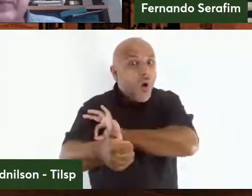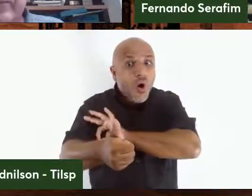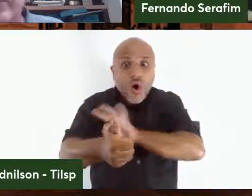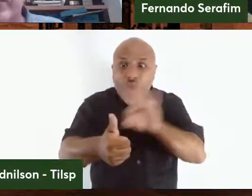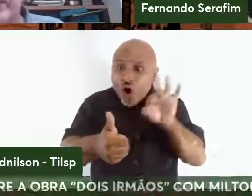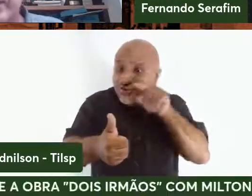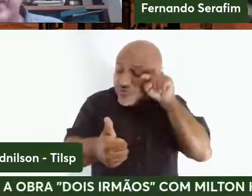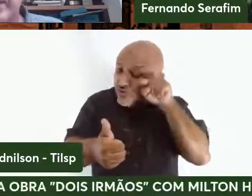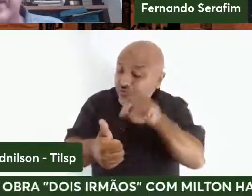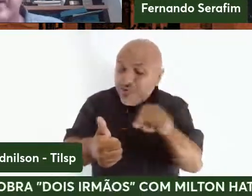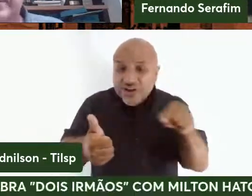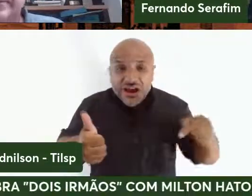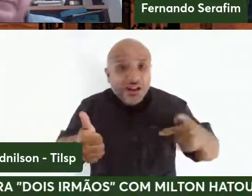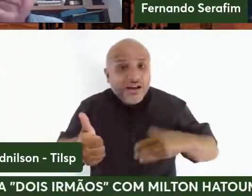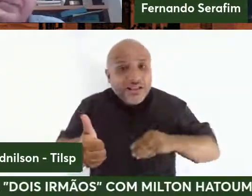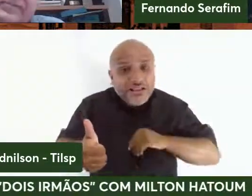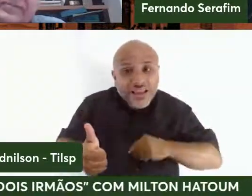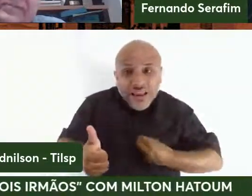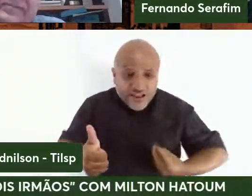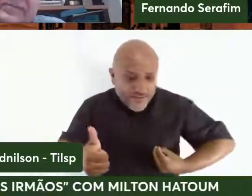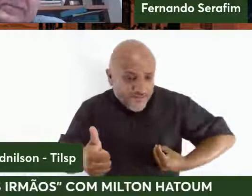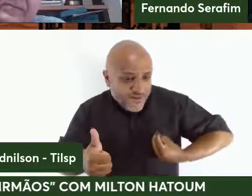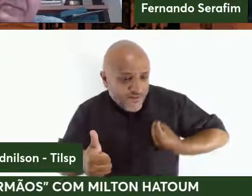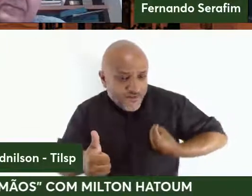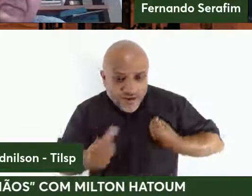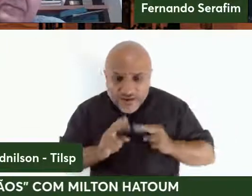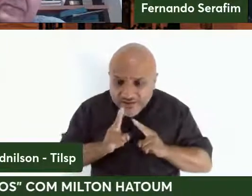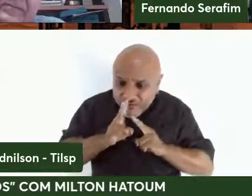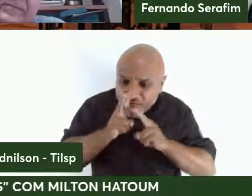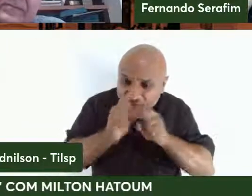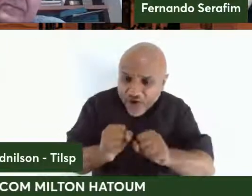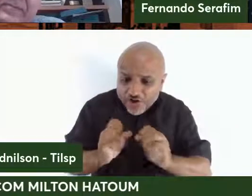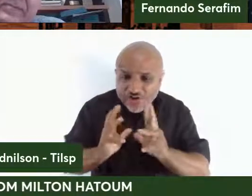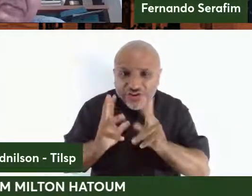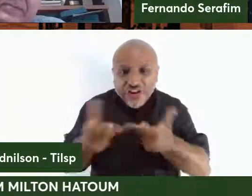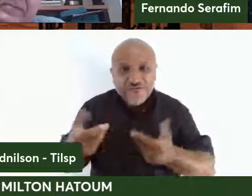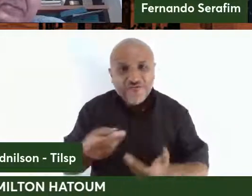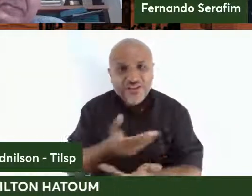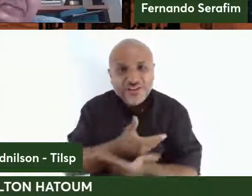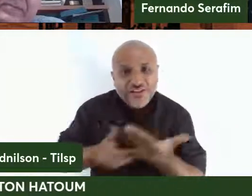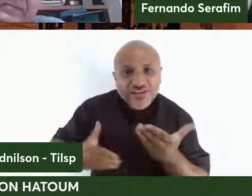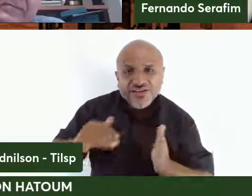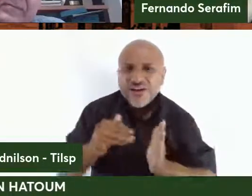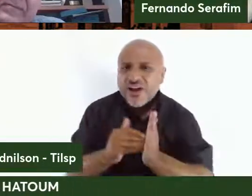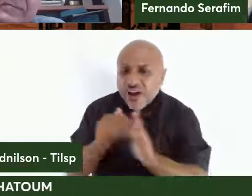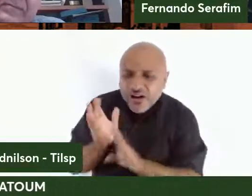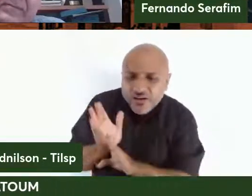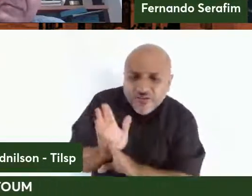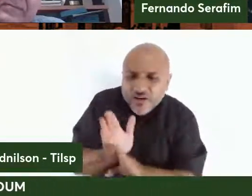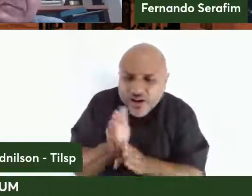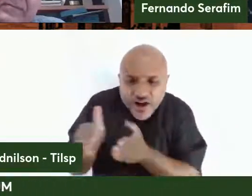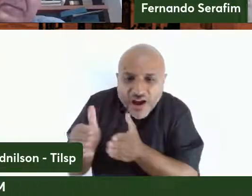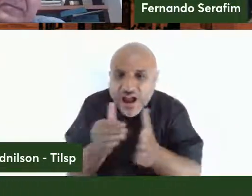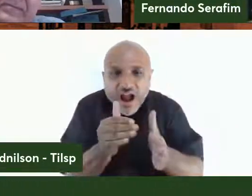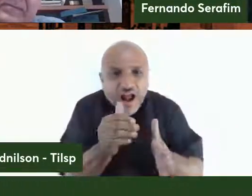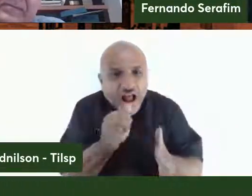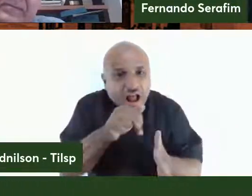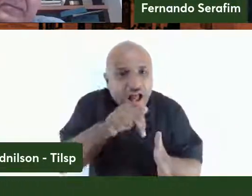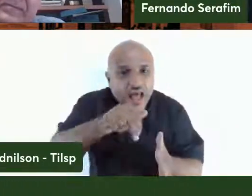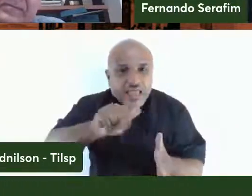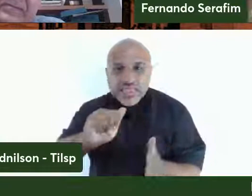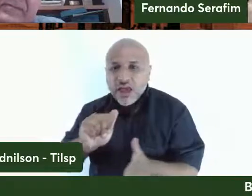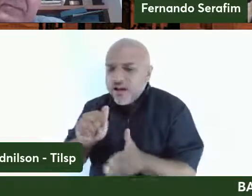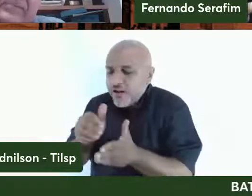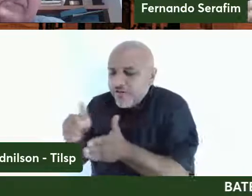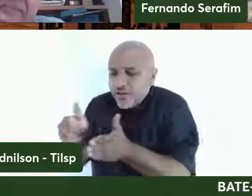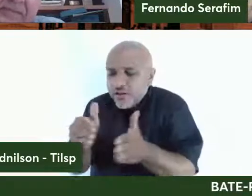tem essa vivência forte na vida de todo mundo, me parece que ela vai dando, né, a Zana, ela vai dando o